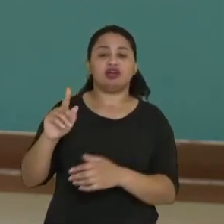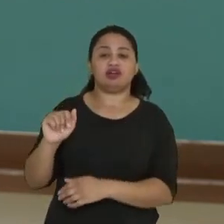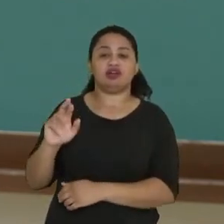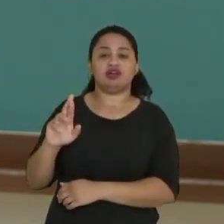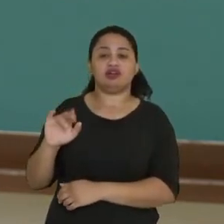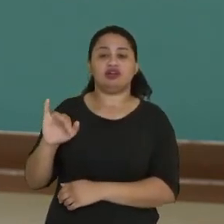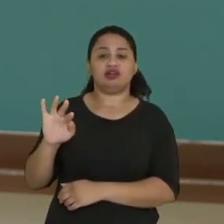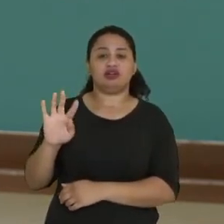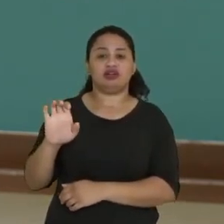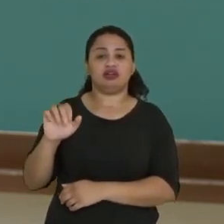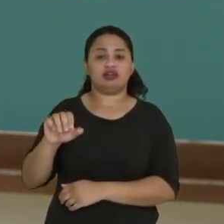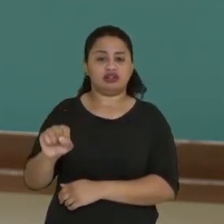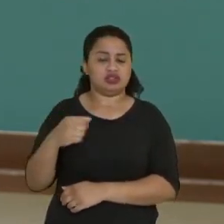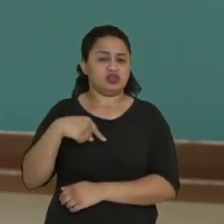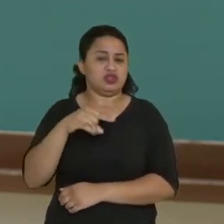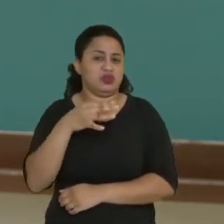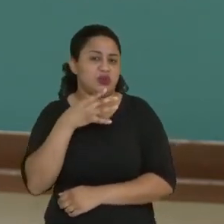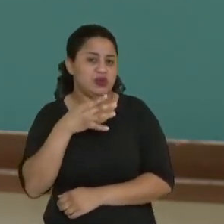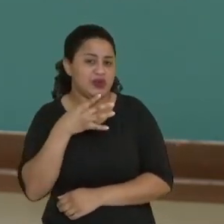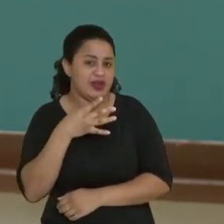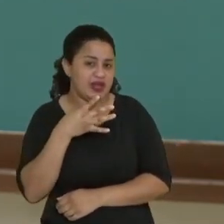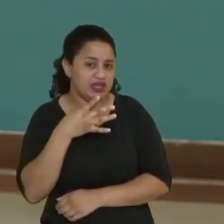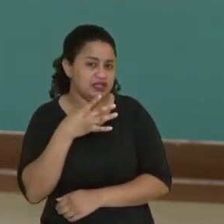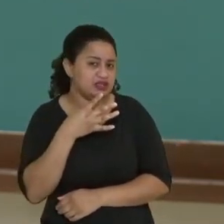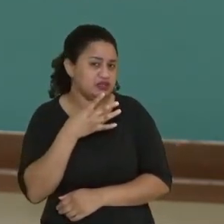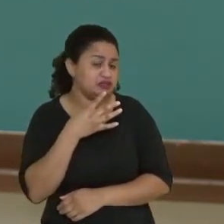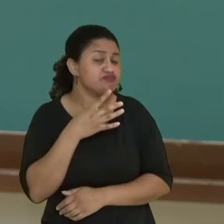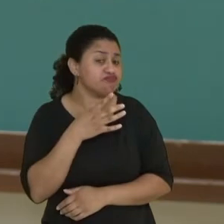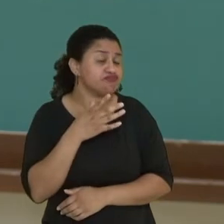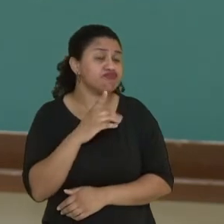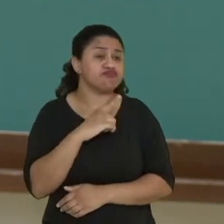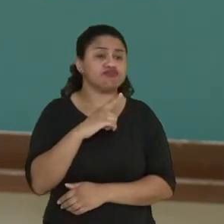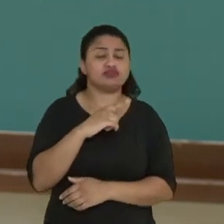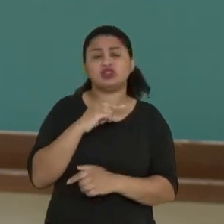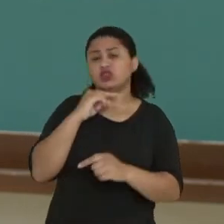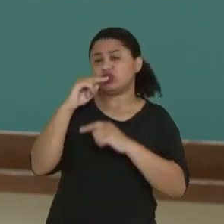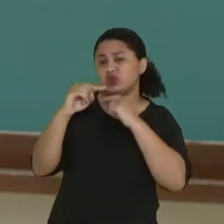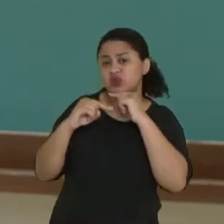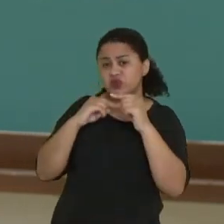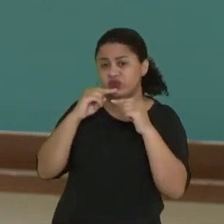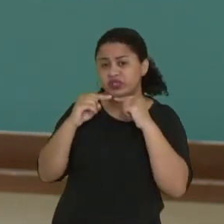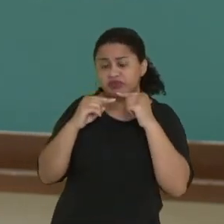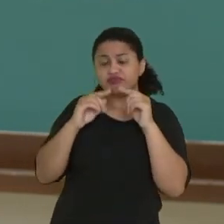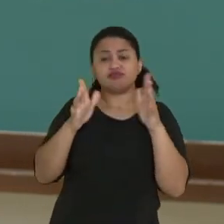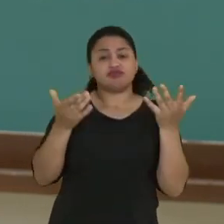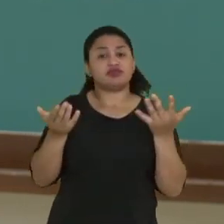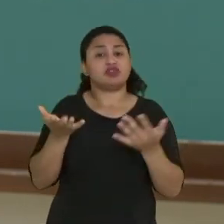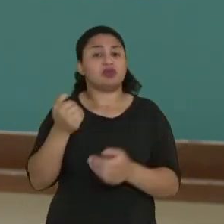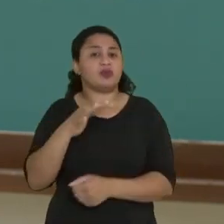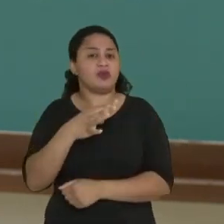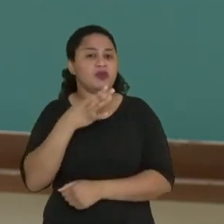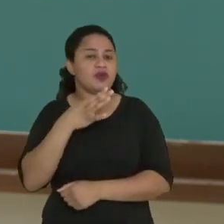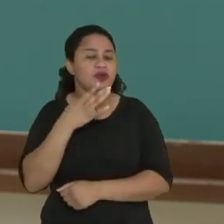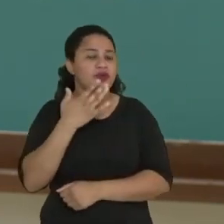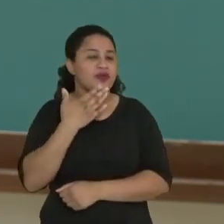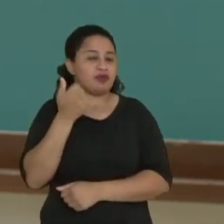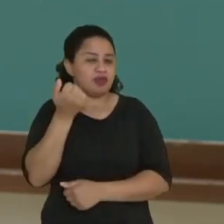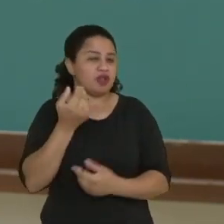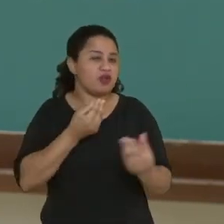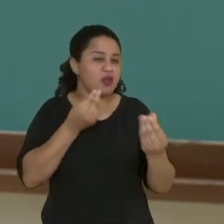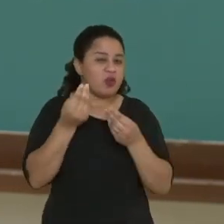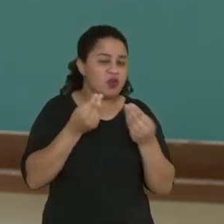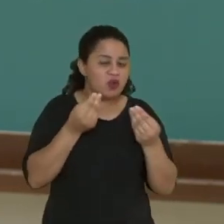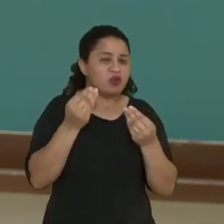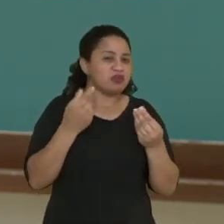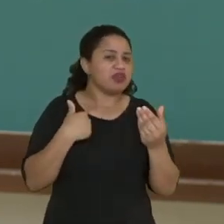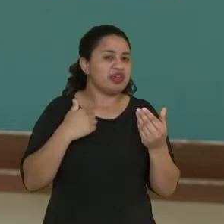conhece esse festival? Já ouviu falar nele? Tem algumas dúvidas sobre ele? Vamos conhecer um pouquinho melhor, então, sobre